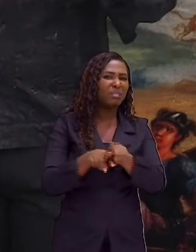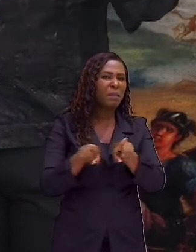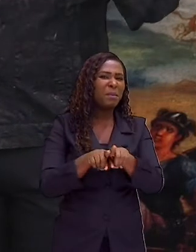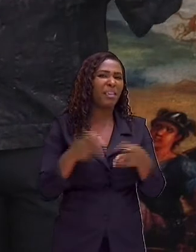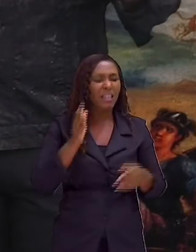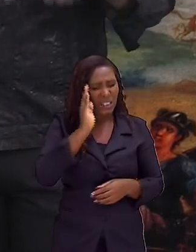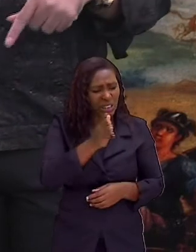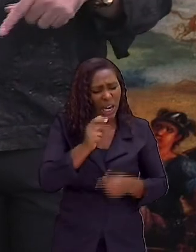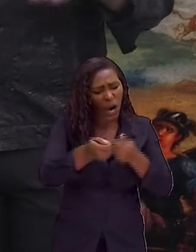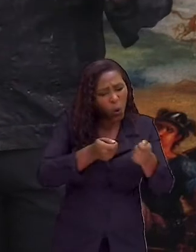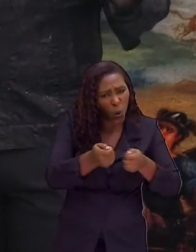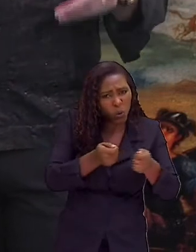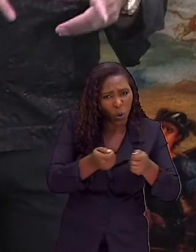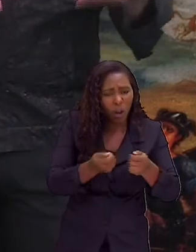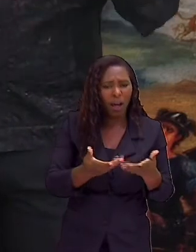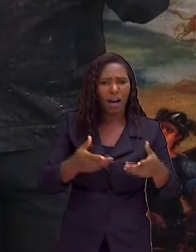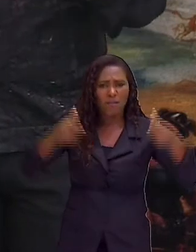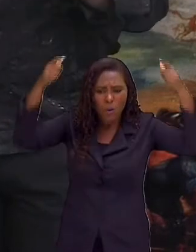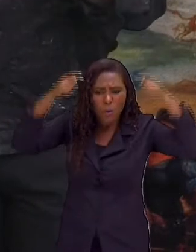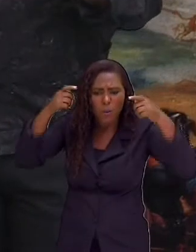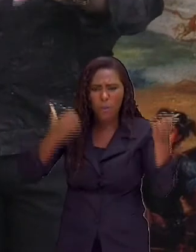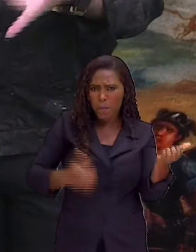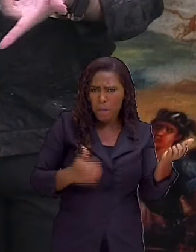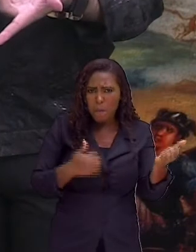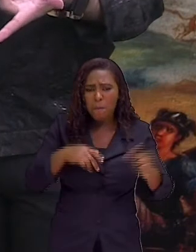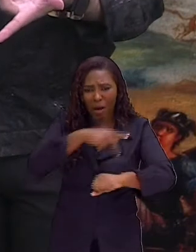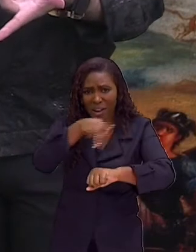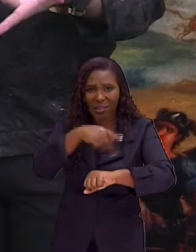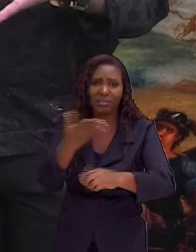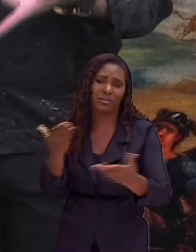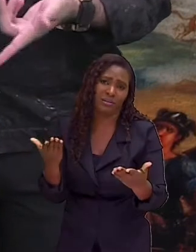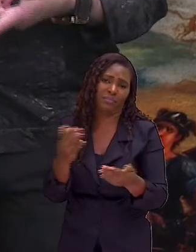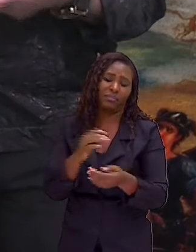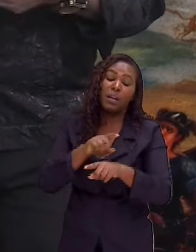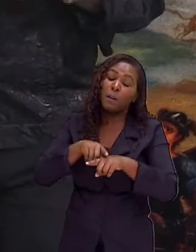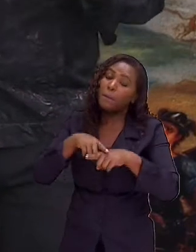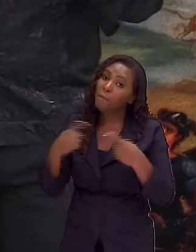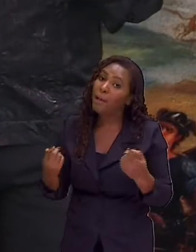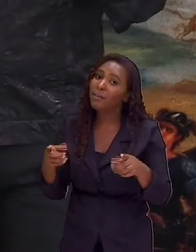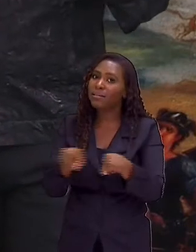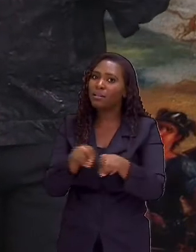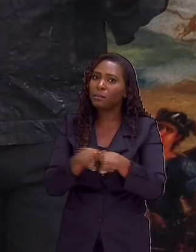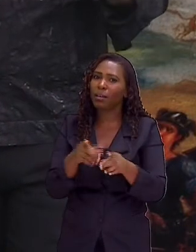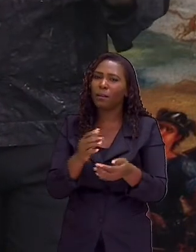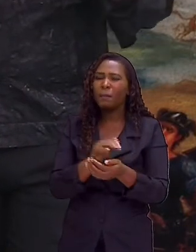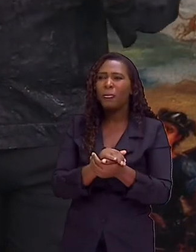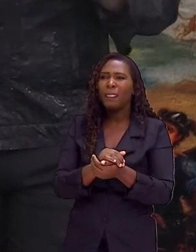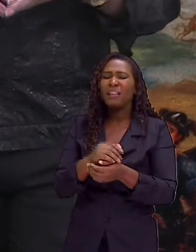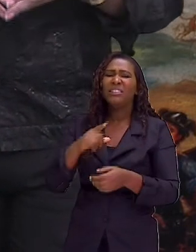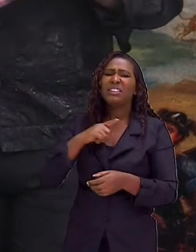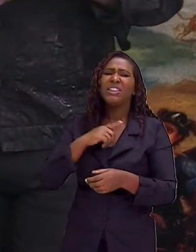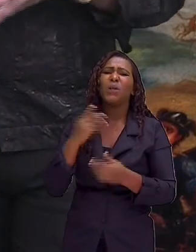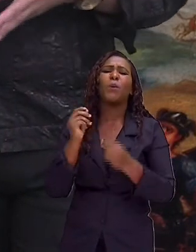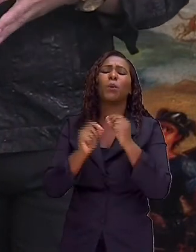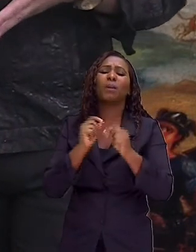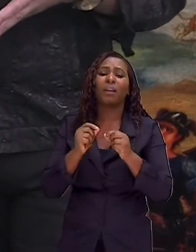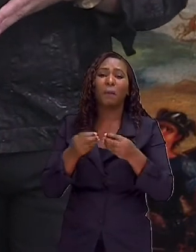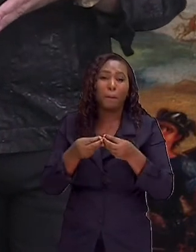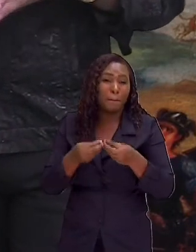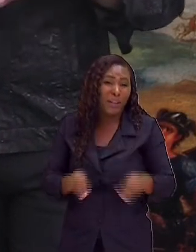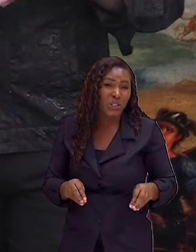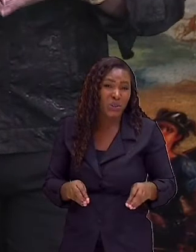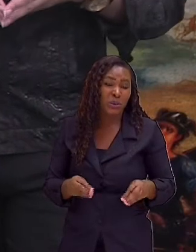de exclusão, pobreza e dependência econômica foram ainda responsáveis por outros